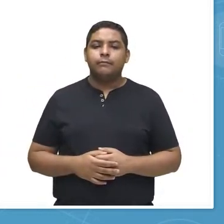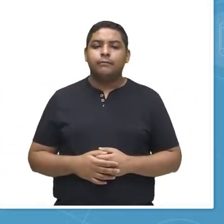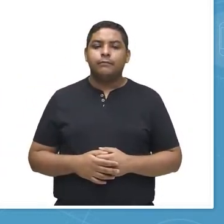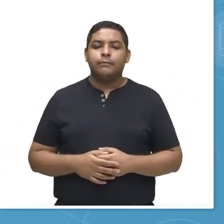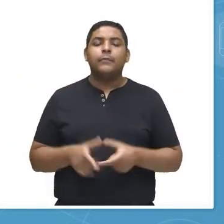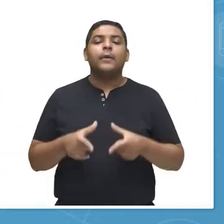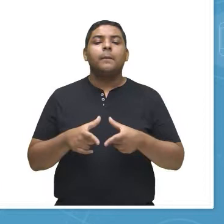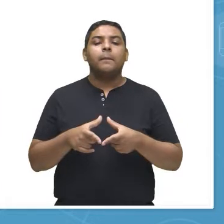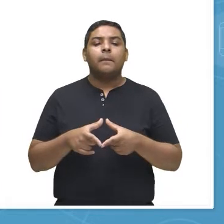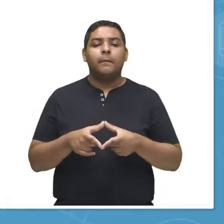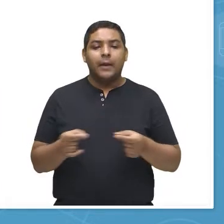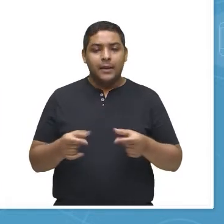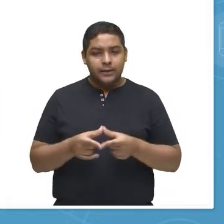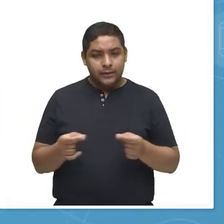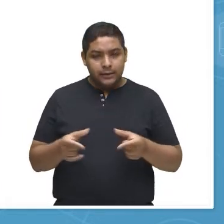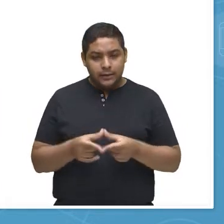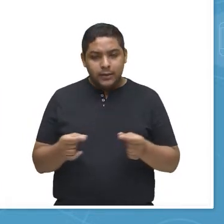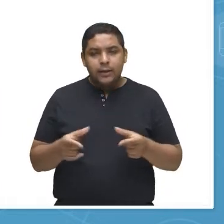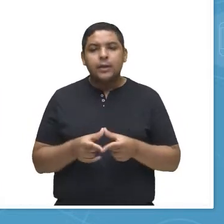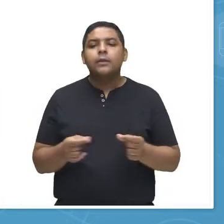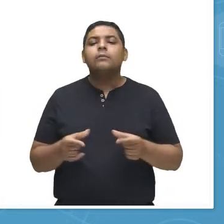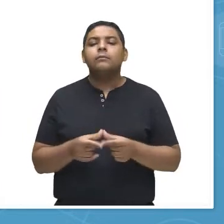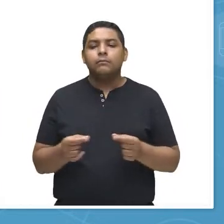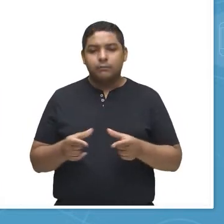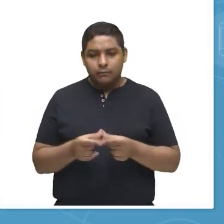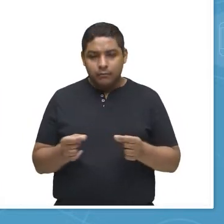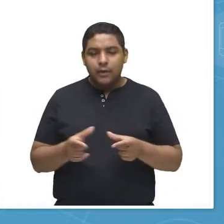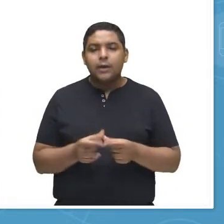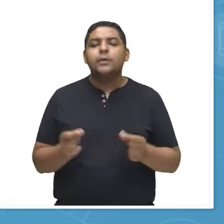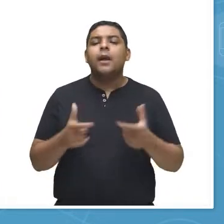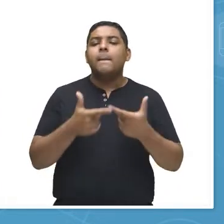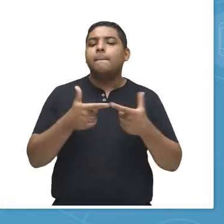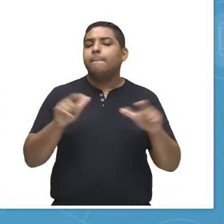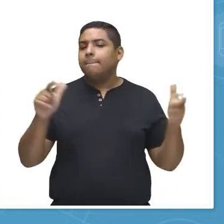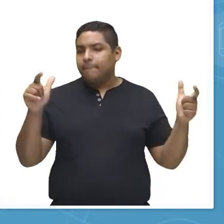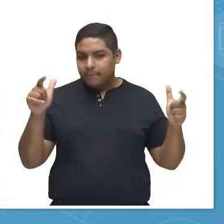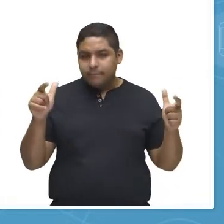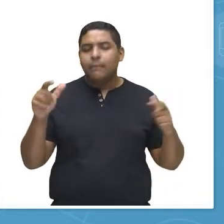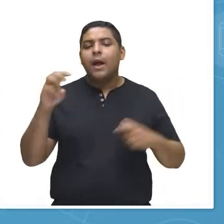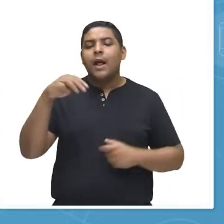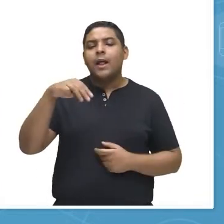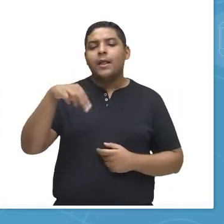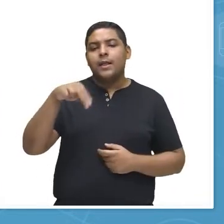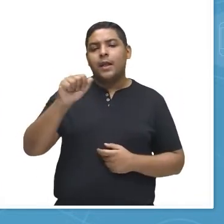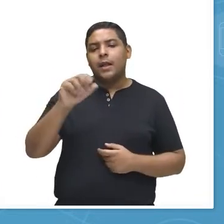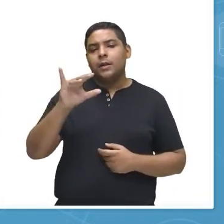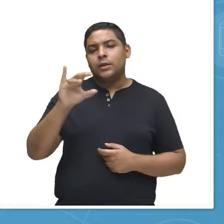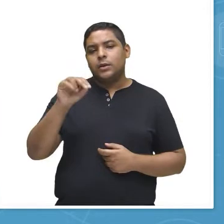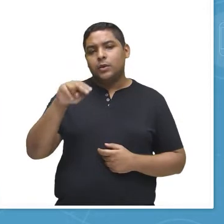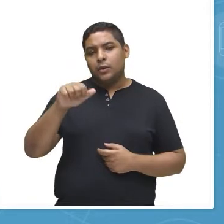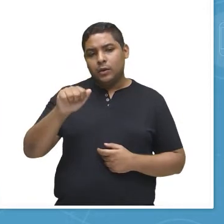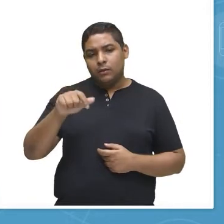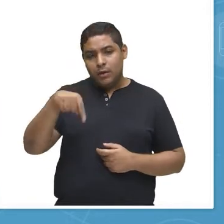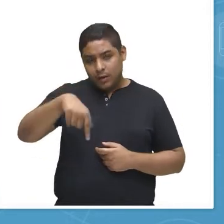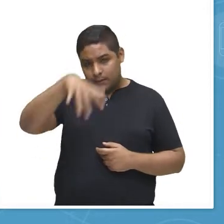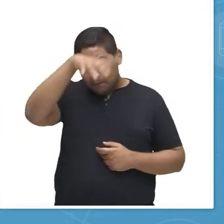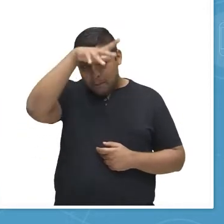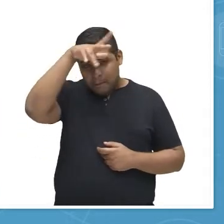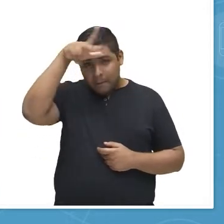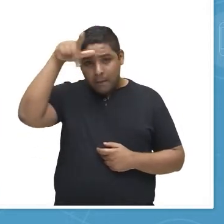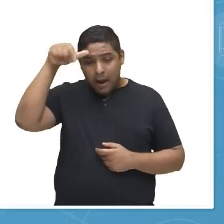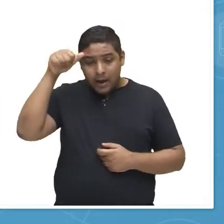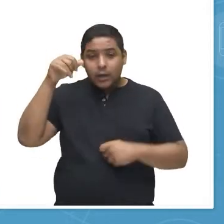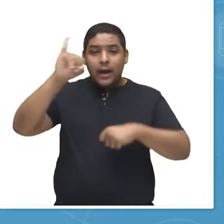Brasília, também é uma metrópole nacional. Manaus, aqui é a nossa cidade, nossa